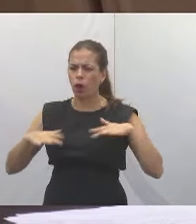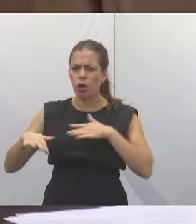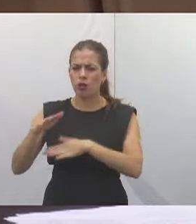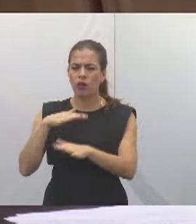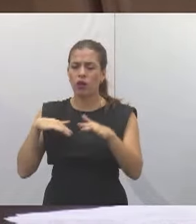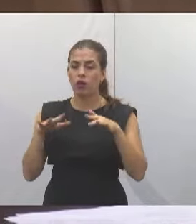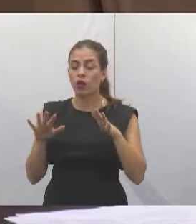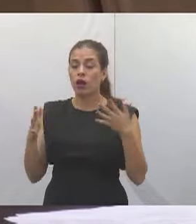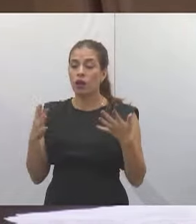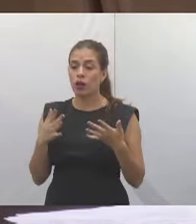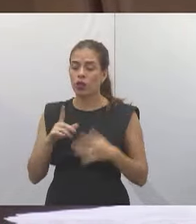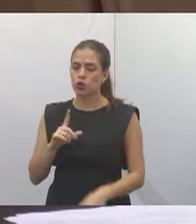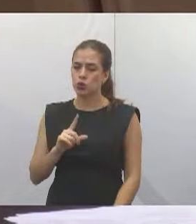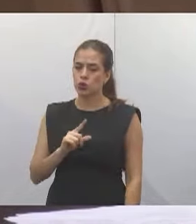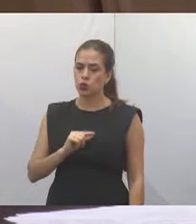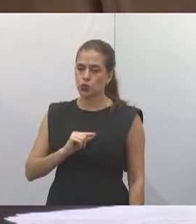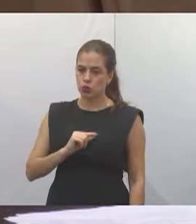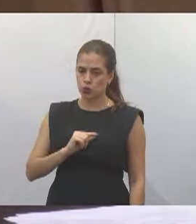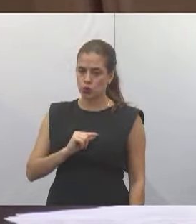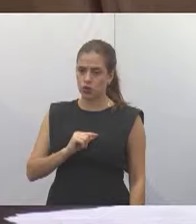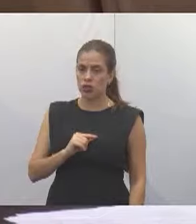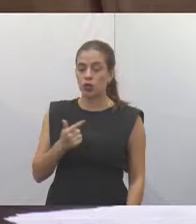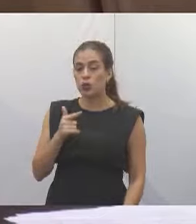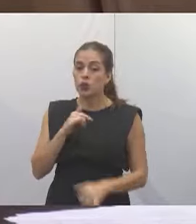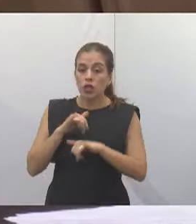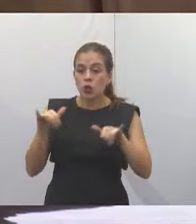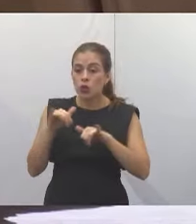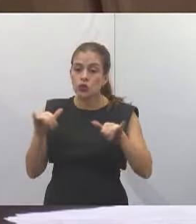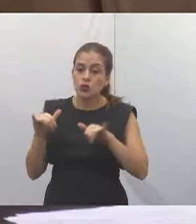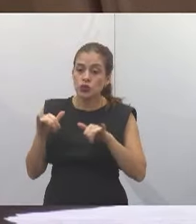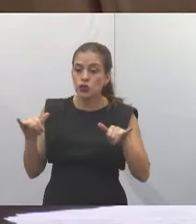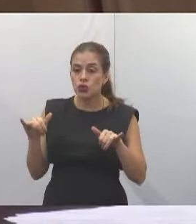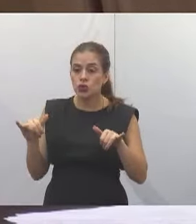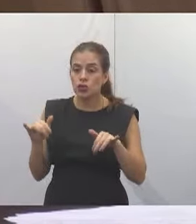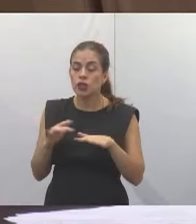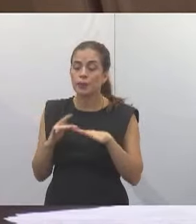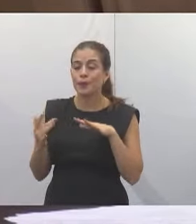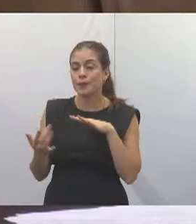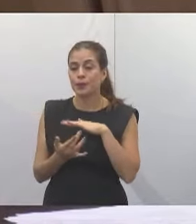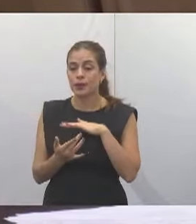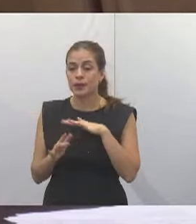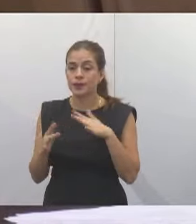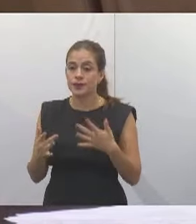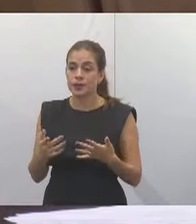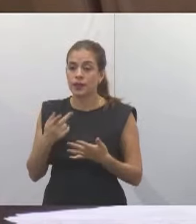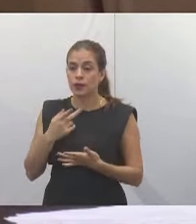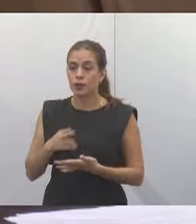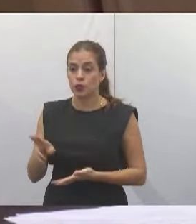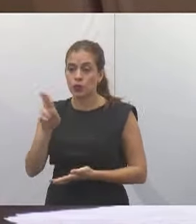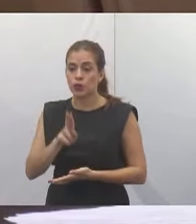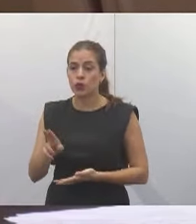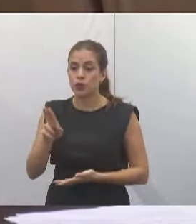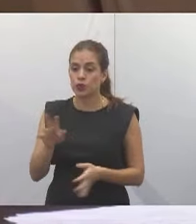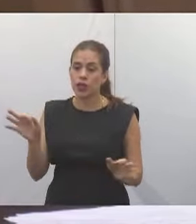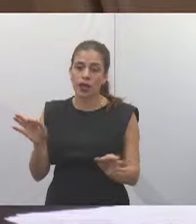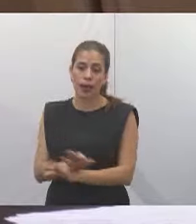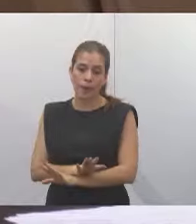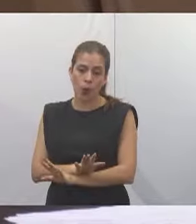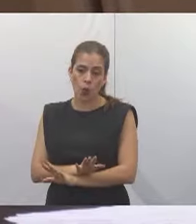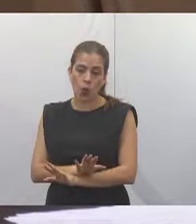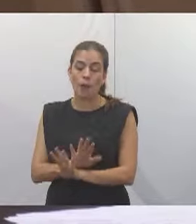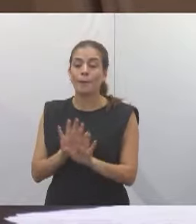como reduziu, não tem mais notícias, né, na mídia, então a gente coloca a palavra, usa essa palavra, acabou,